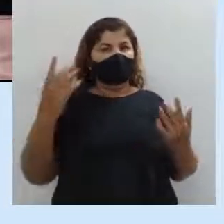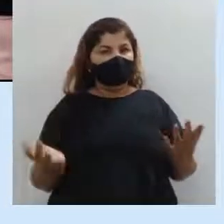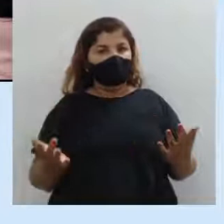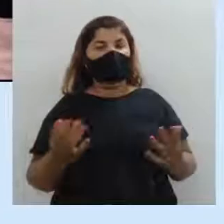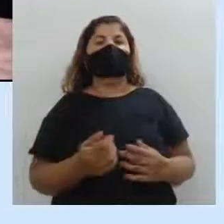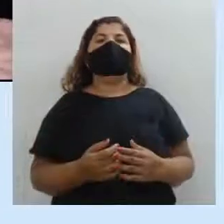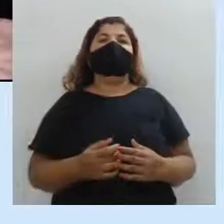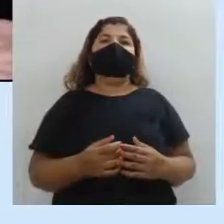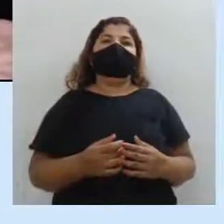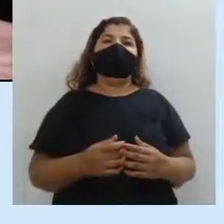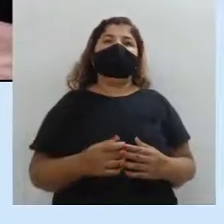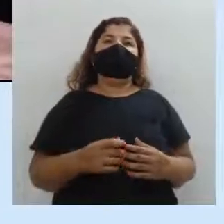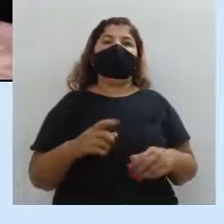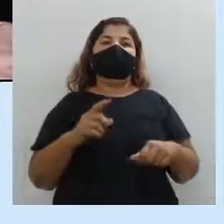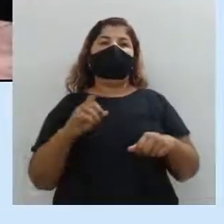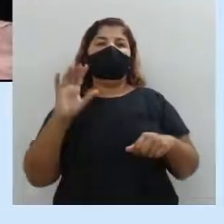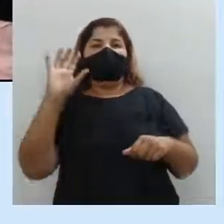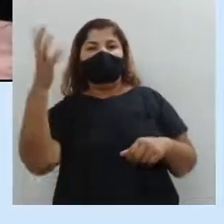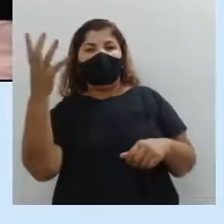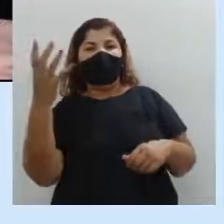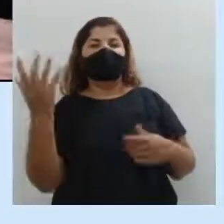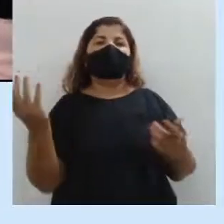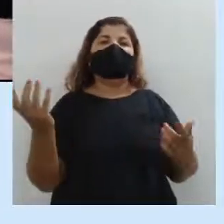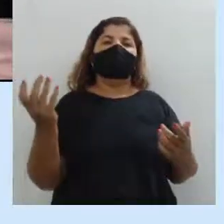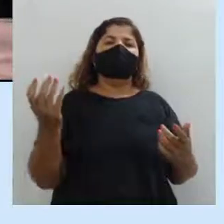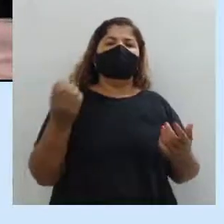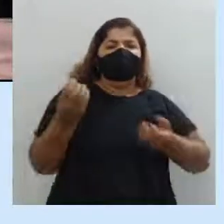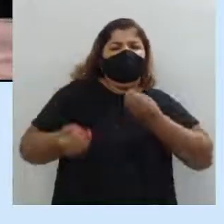né? Tempo, modo,